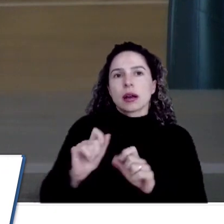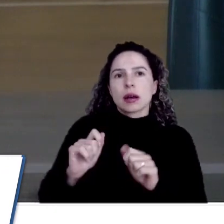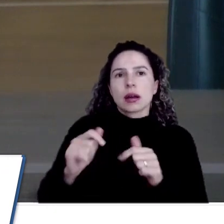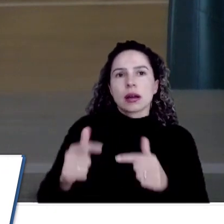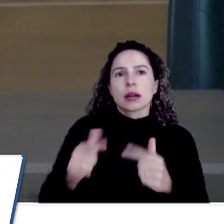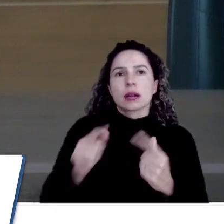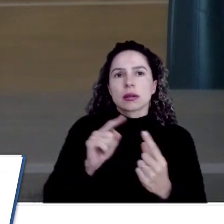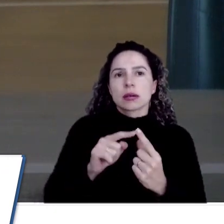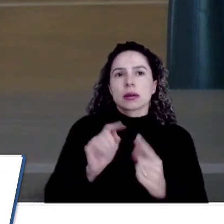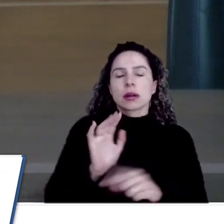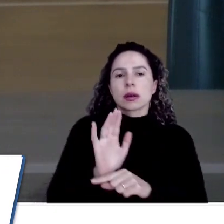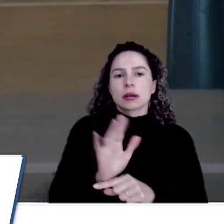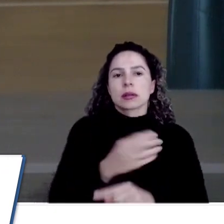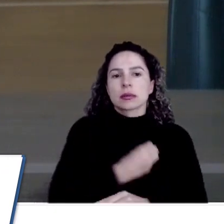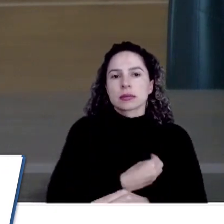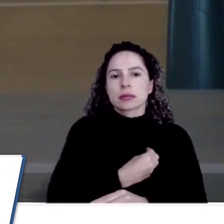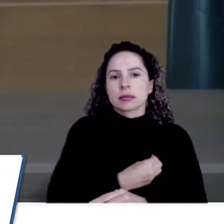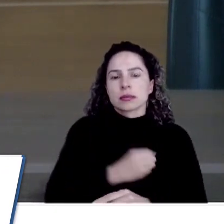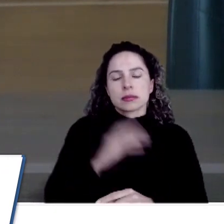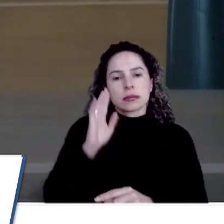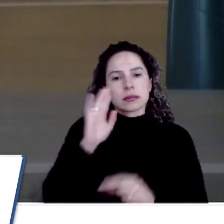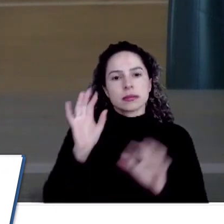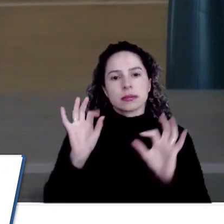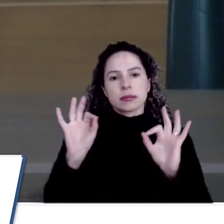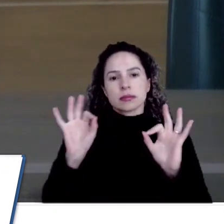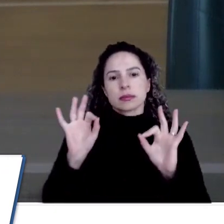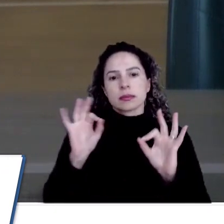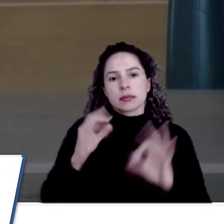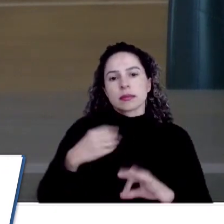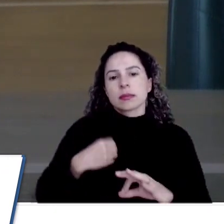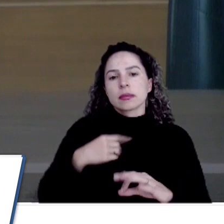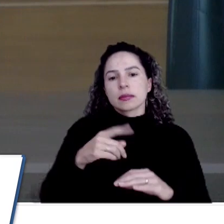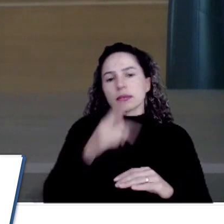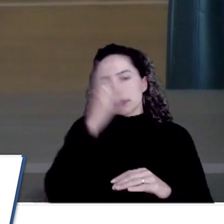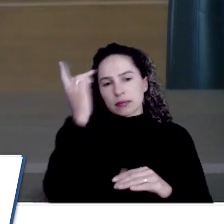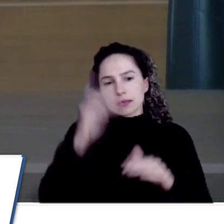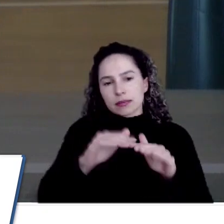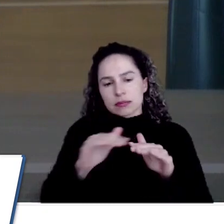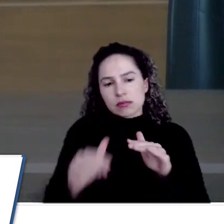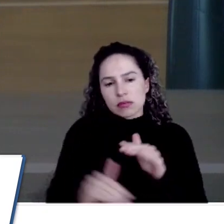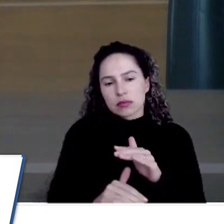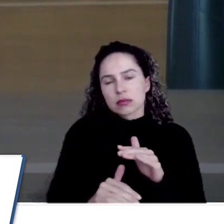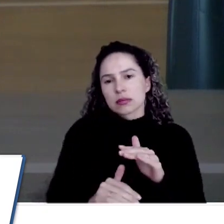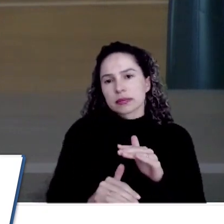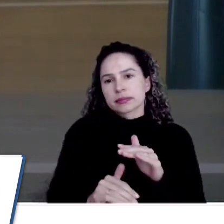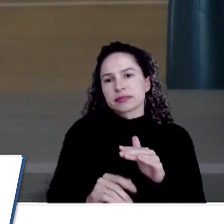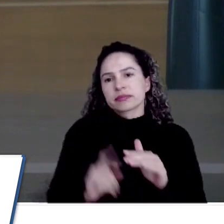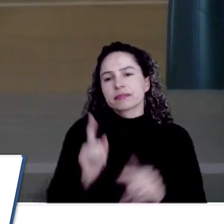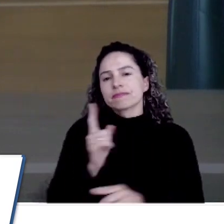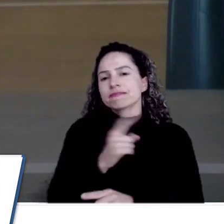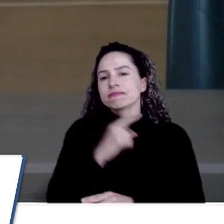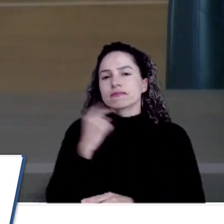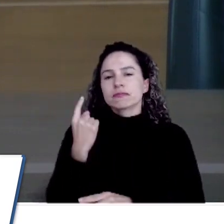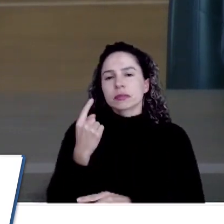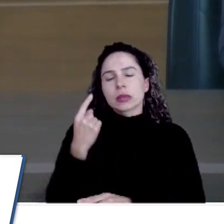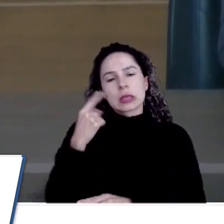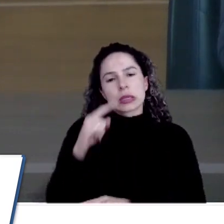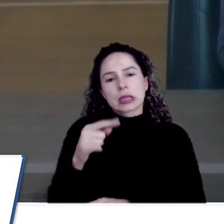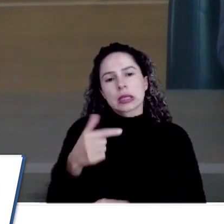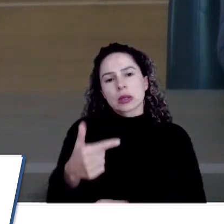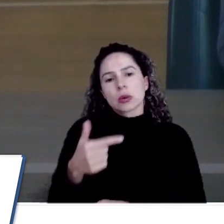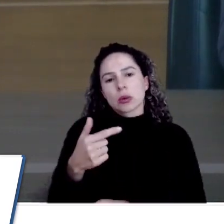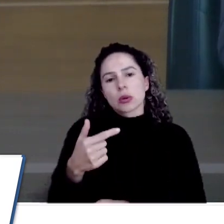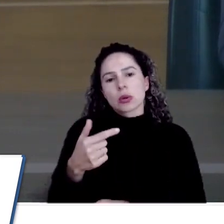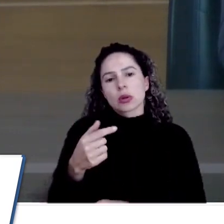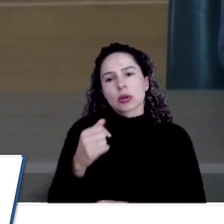vida, de modo especial, a vida dos mais vulneráveis. Faleceu em 2 de junho